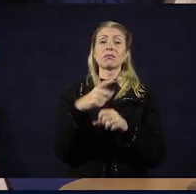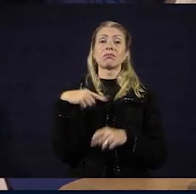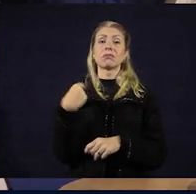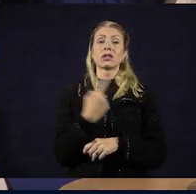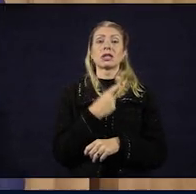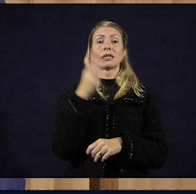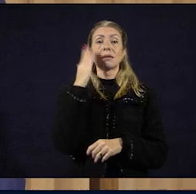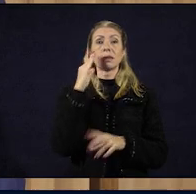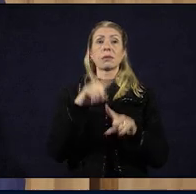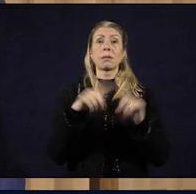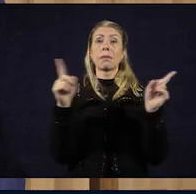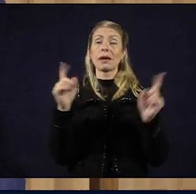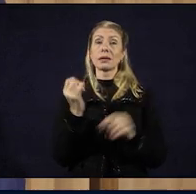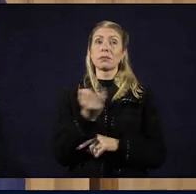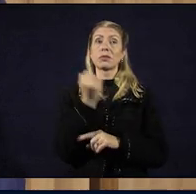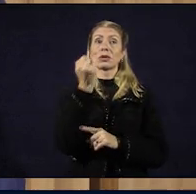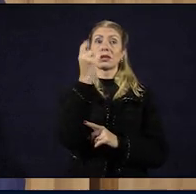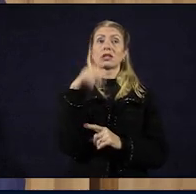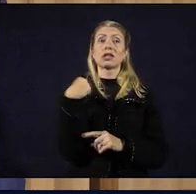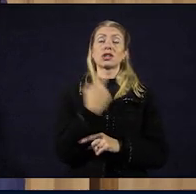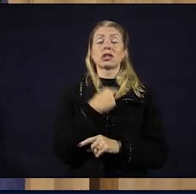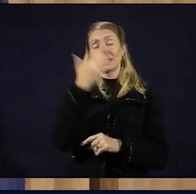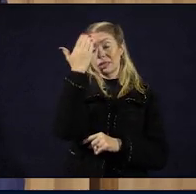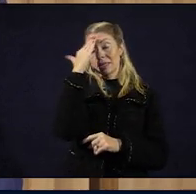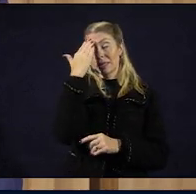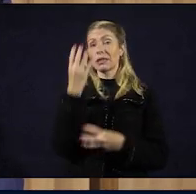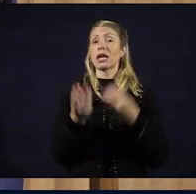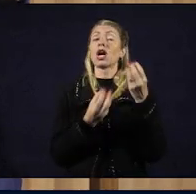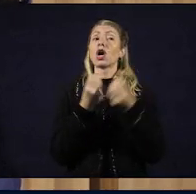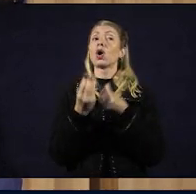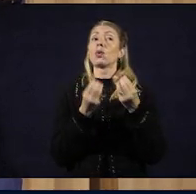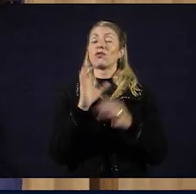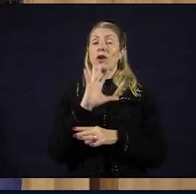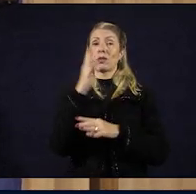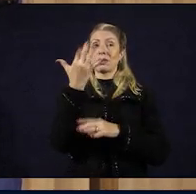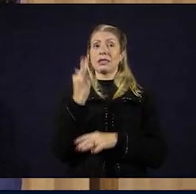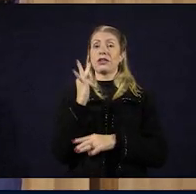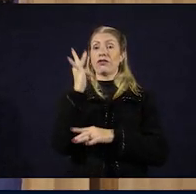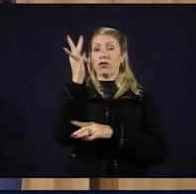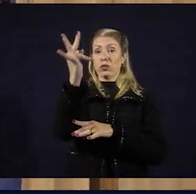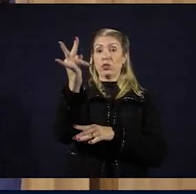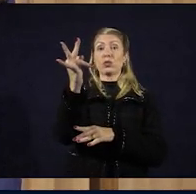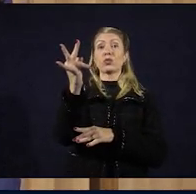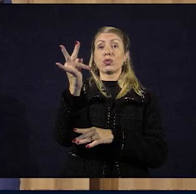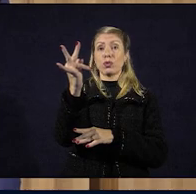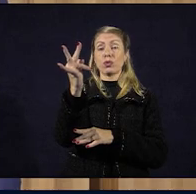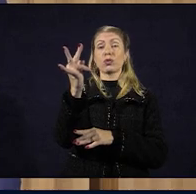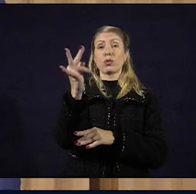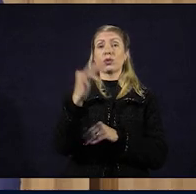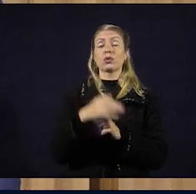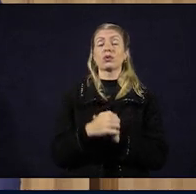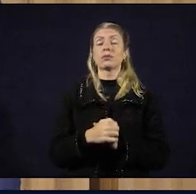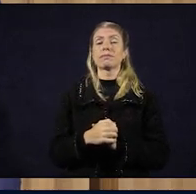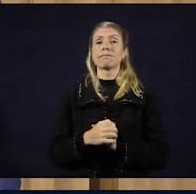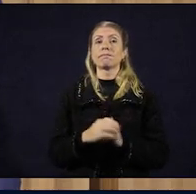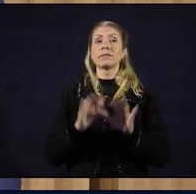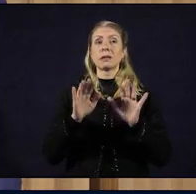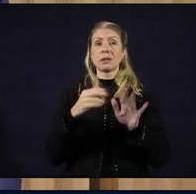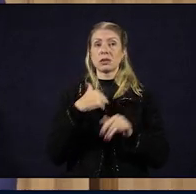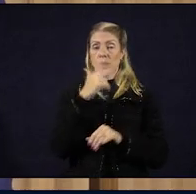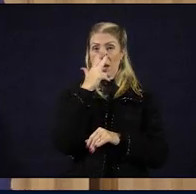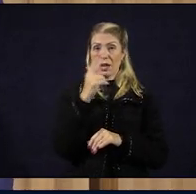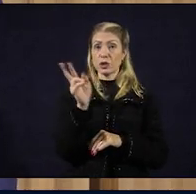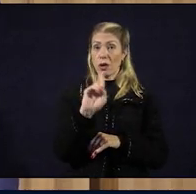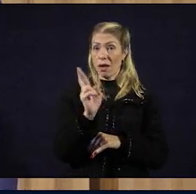é mais importante a gente se entender a direção do vento e eu acho que o real né como eu disse a gente agiu